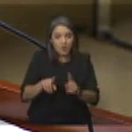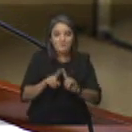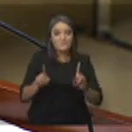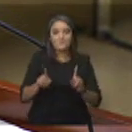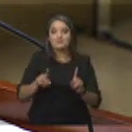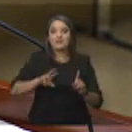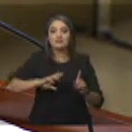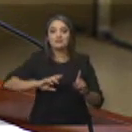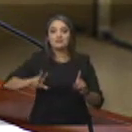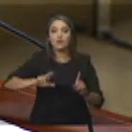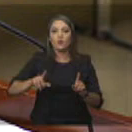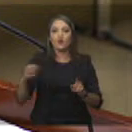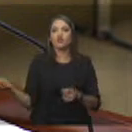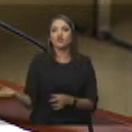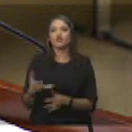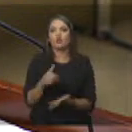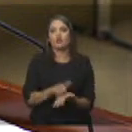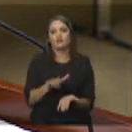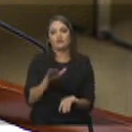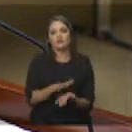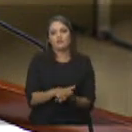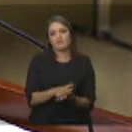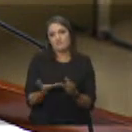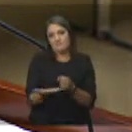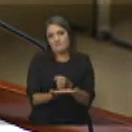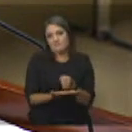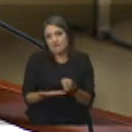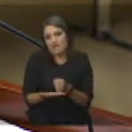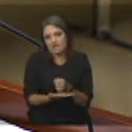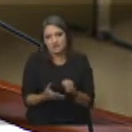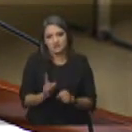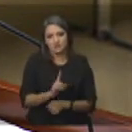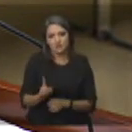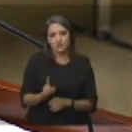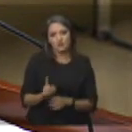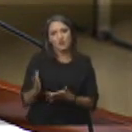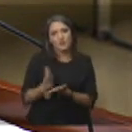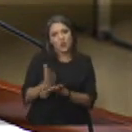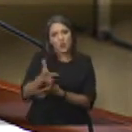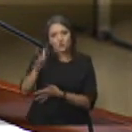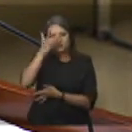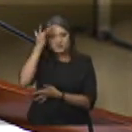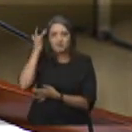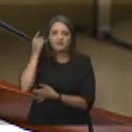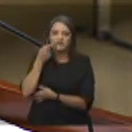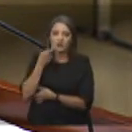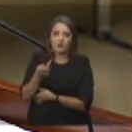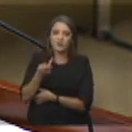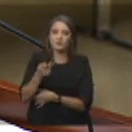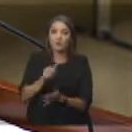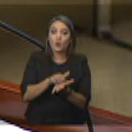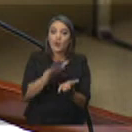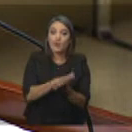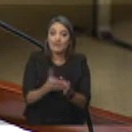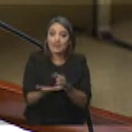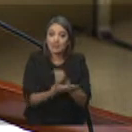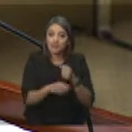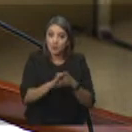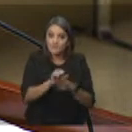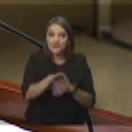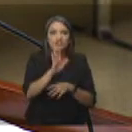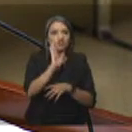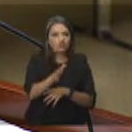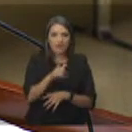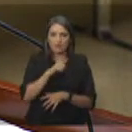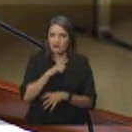em uma nova base de dados, como também querem fazer parecer. O cadastro é uma base de dados já